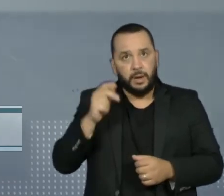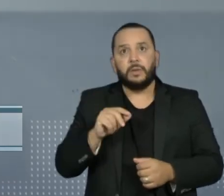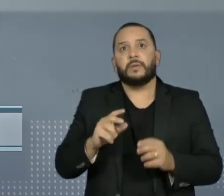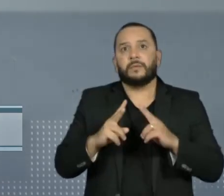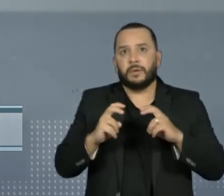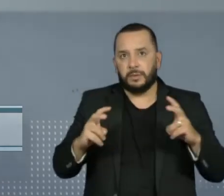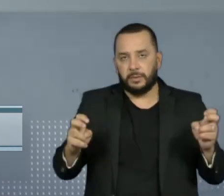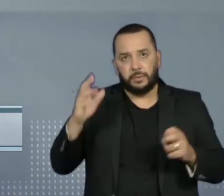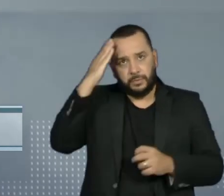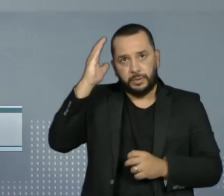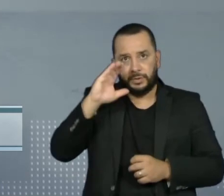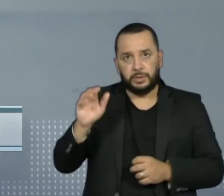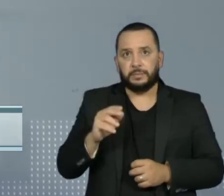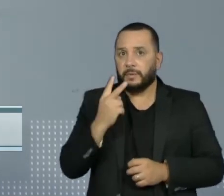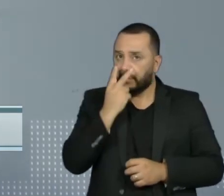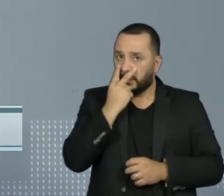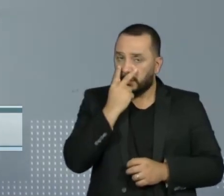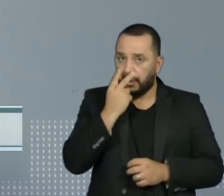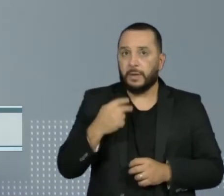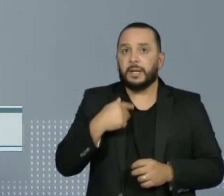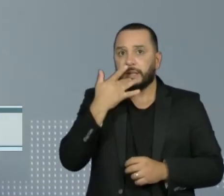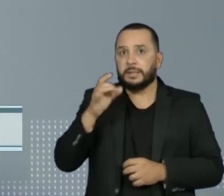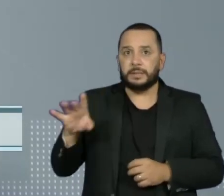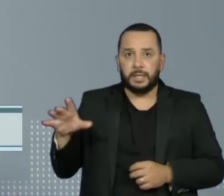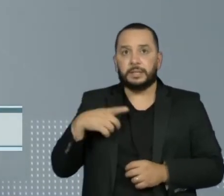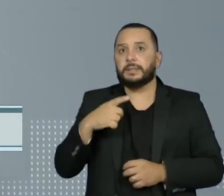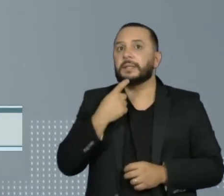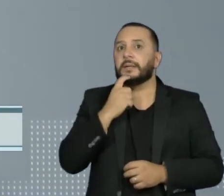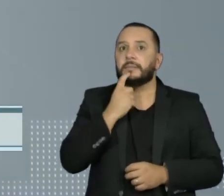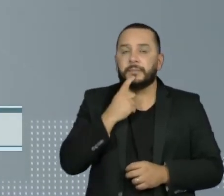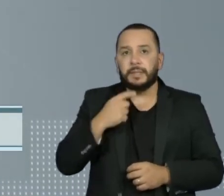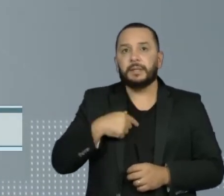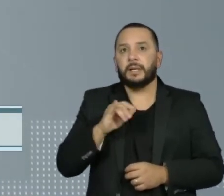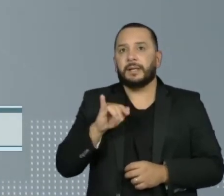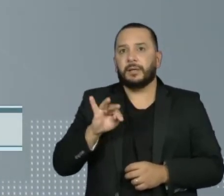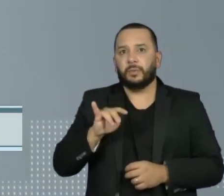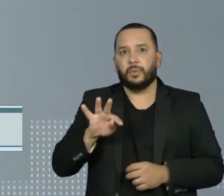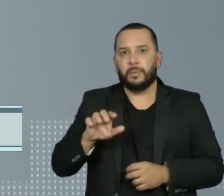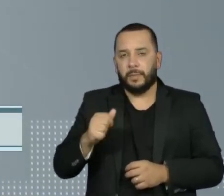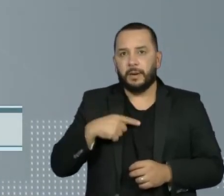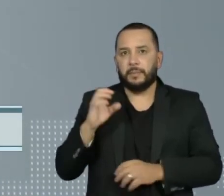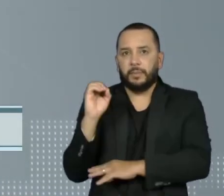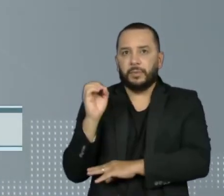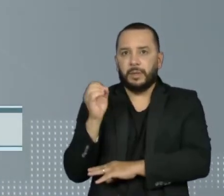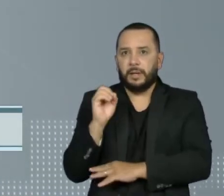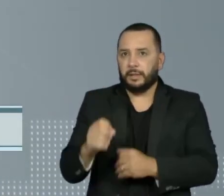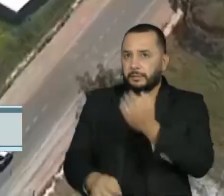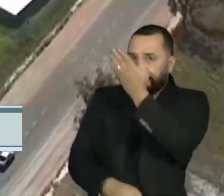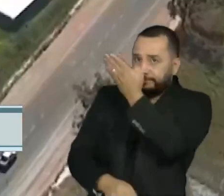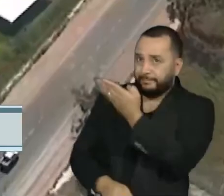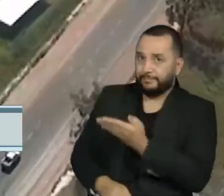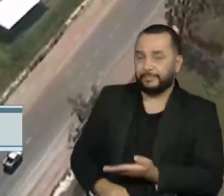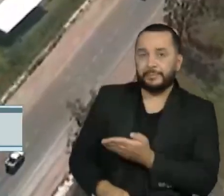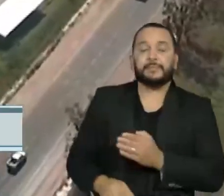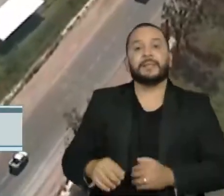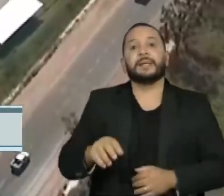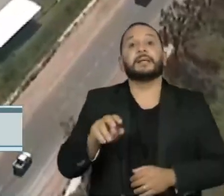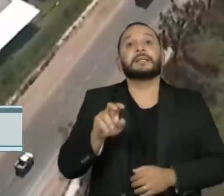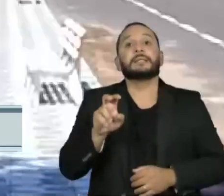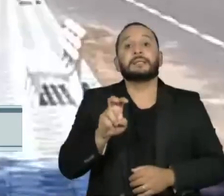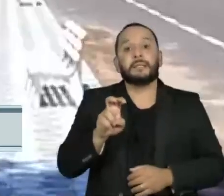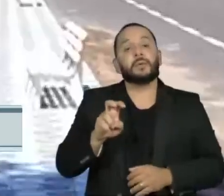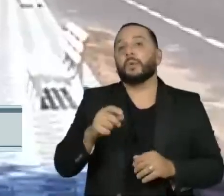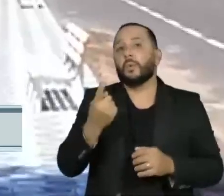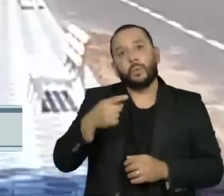Curitiba, Vitória, Santos, Campinas, Indaiatuba e Porto Alegre. Todas as 5 últimas colocadas são do estado do